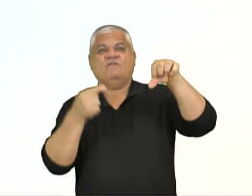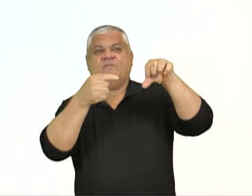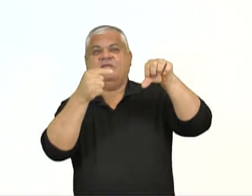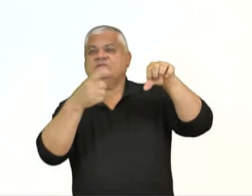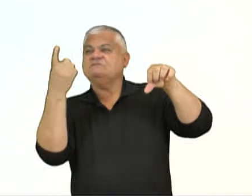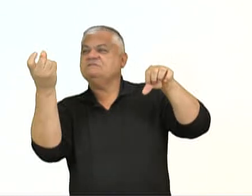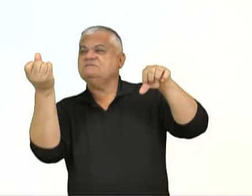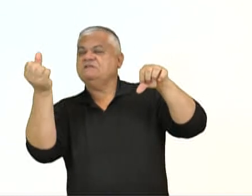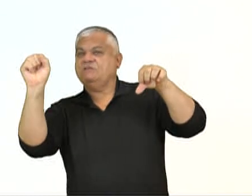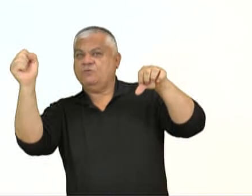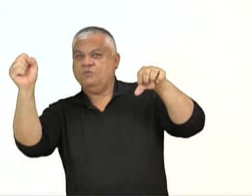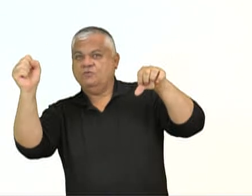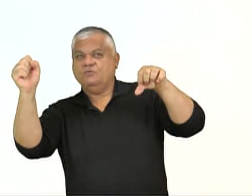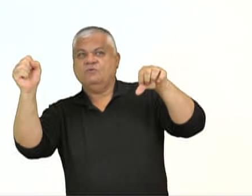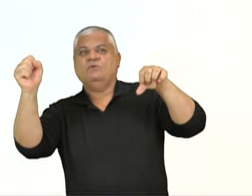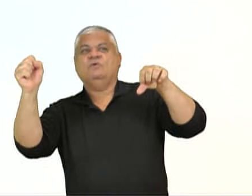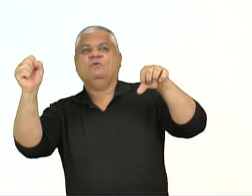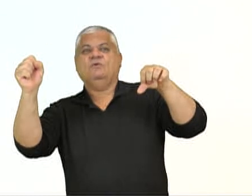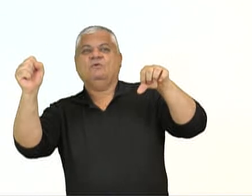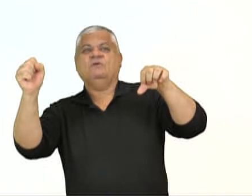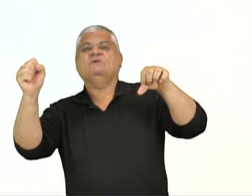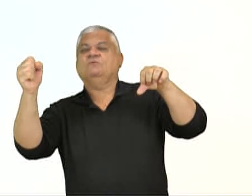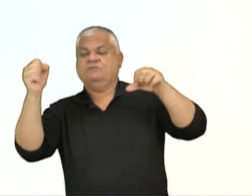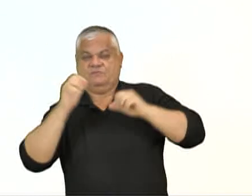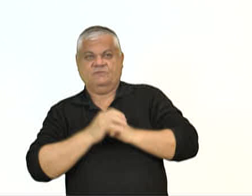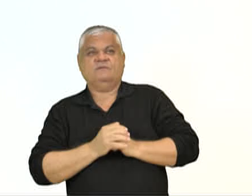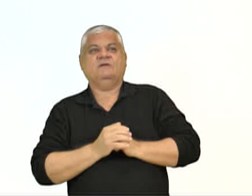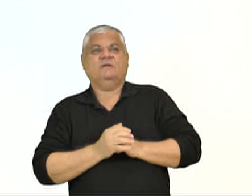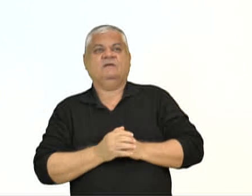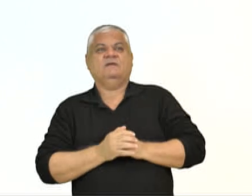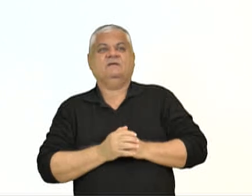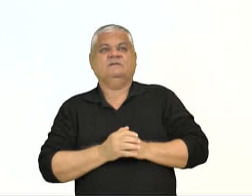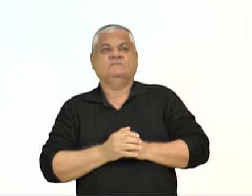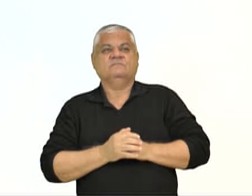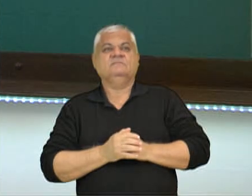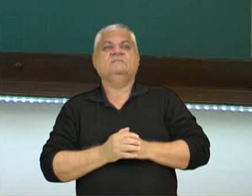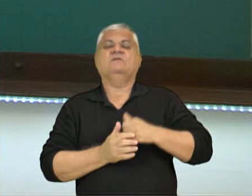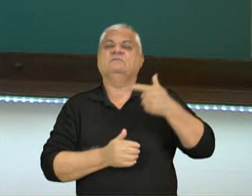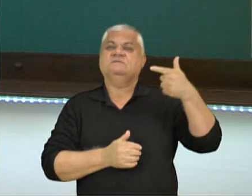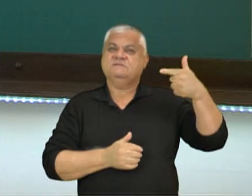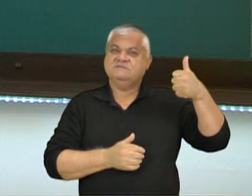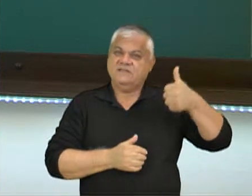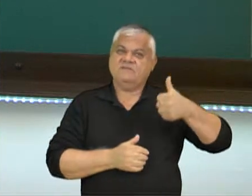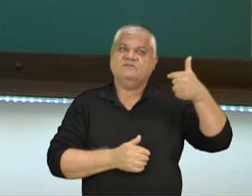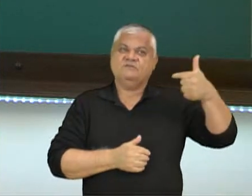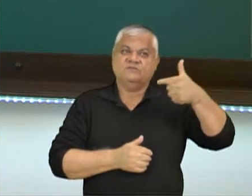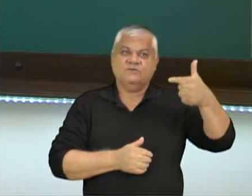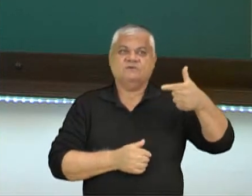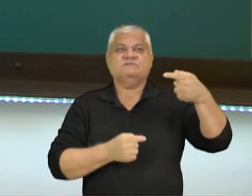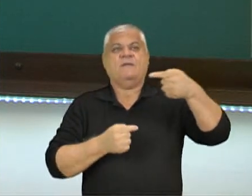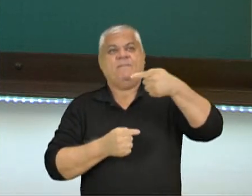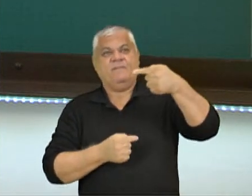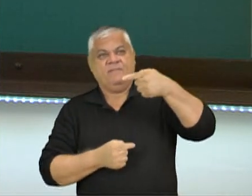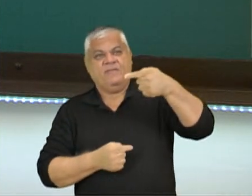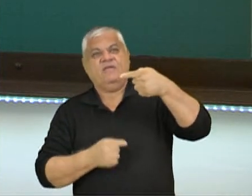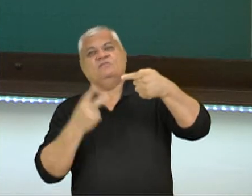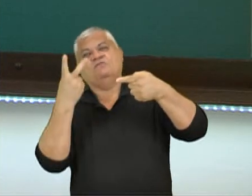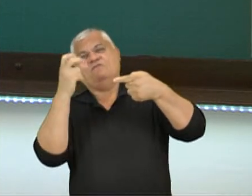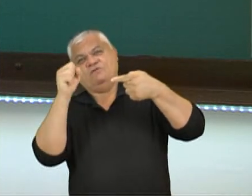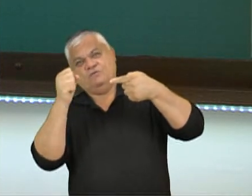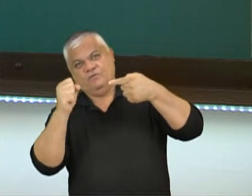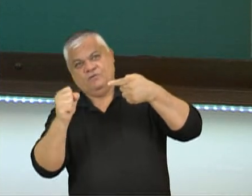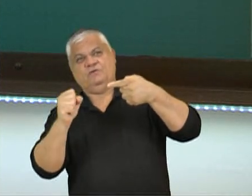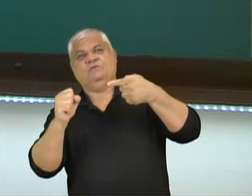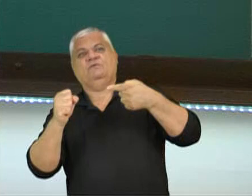menos 21, 68. E assim também, 122